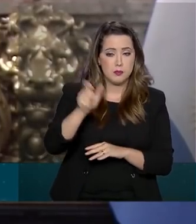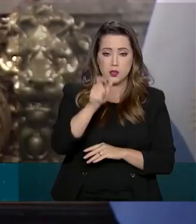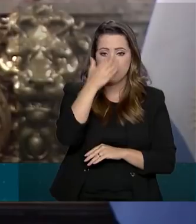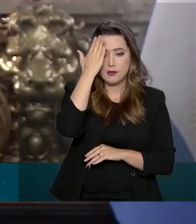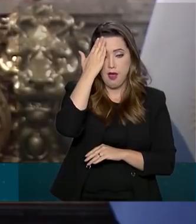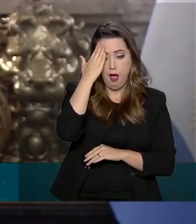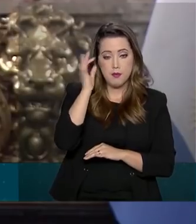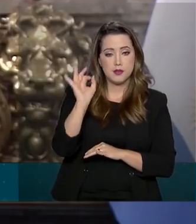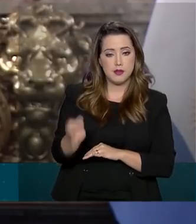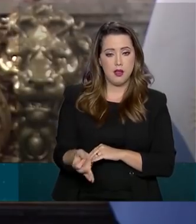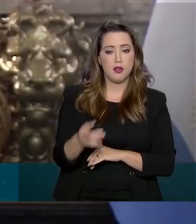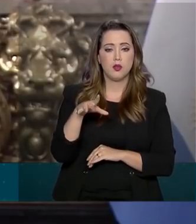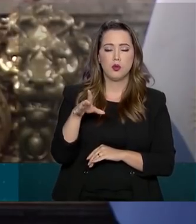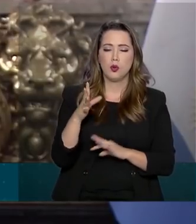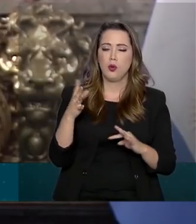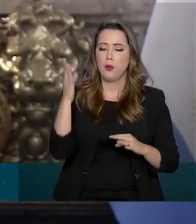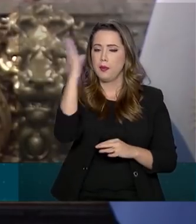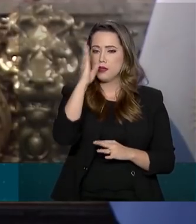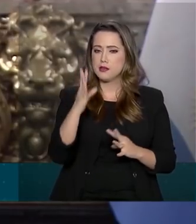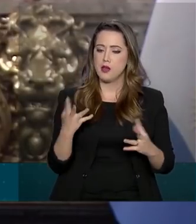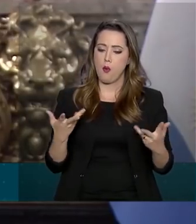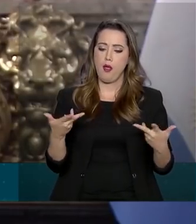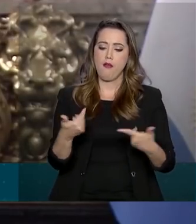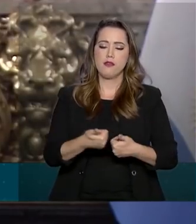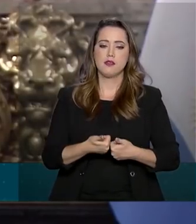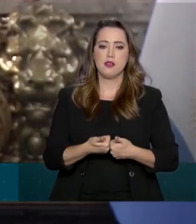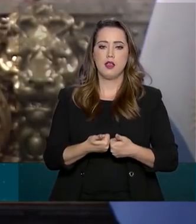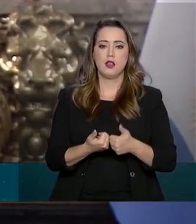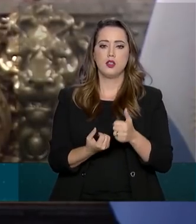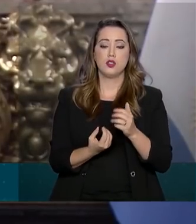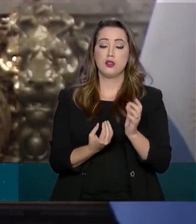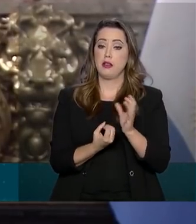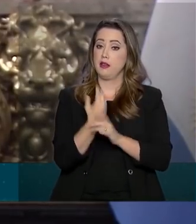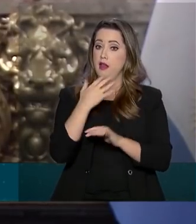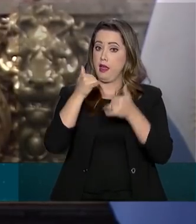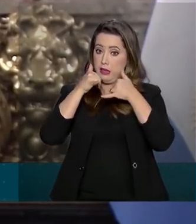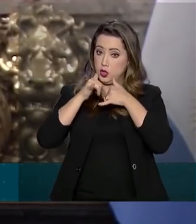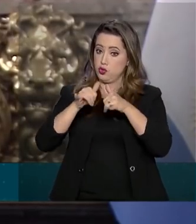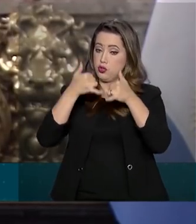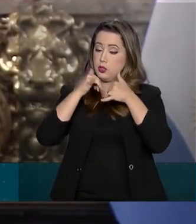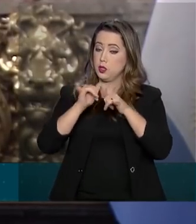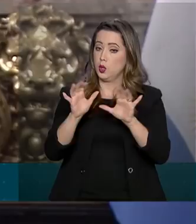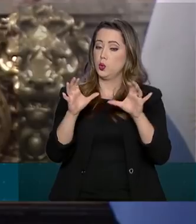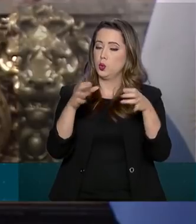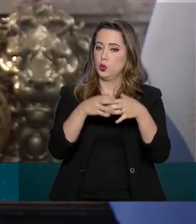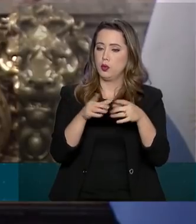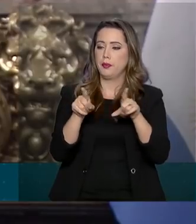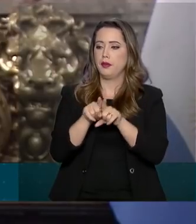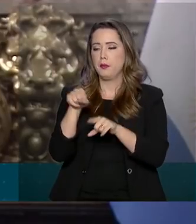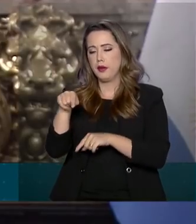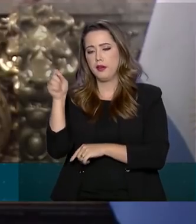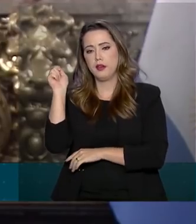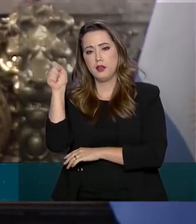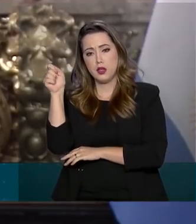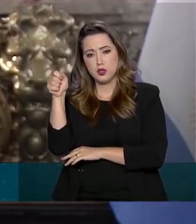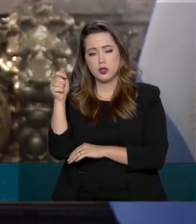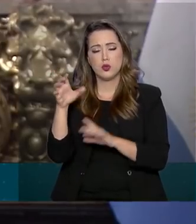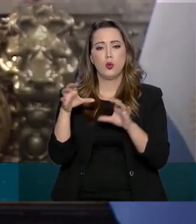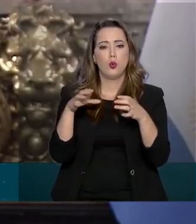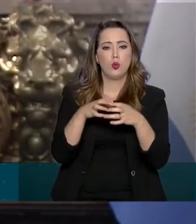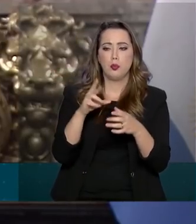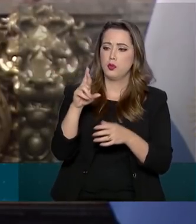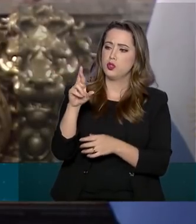da eficiência do Brasil na produção de energia nessa área, bem como na Argentina, a questão dos